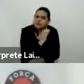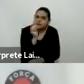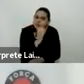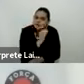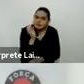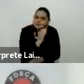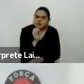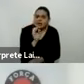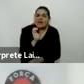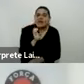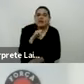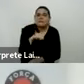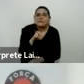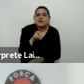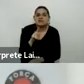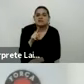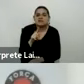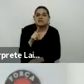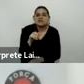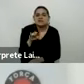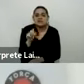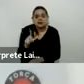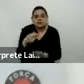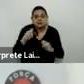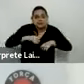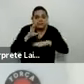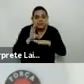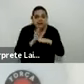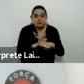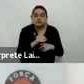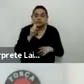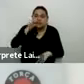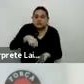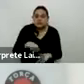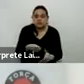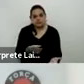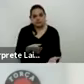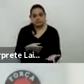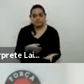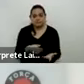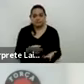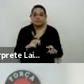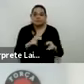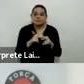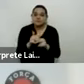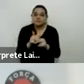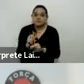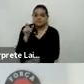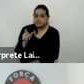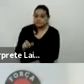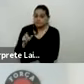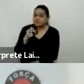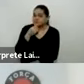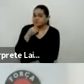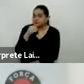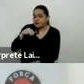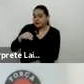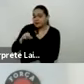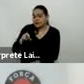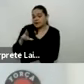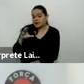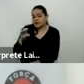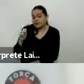emergencialmente desse auxílio. Então, o Marcos Verlaine, do DIAP, vai analisar todas